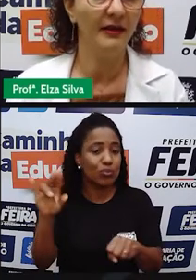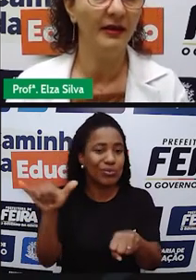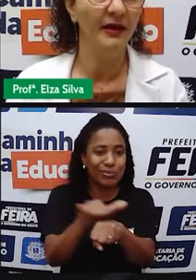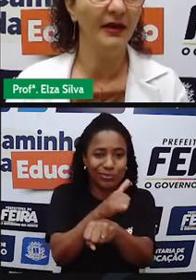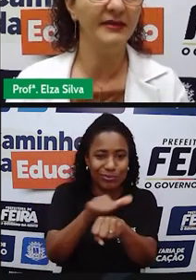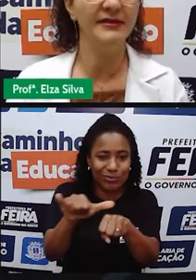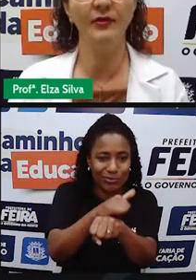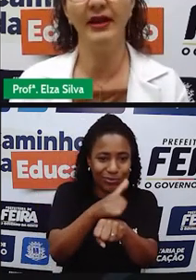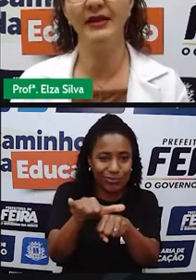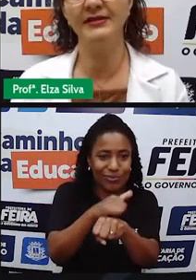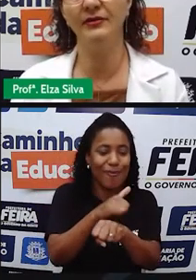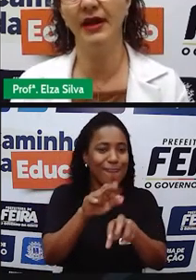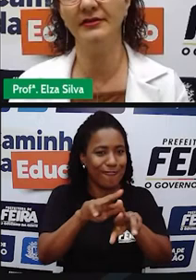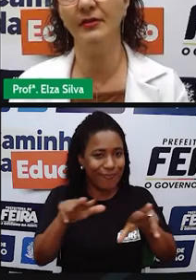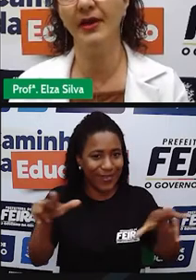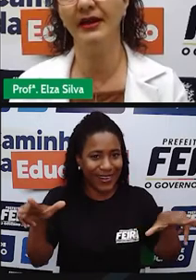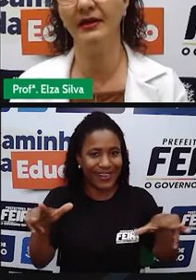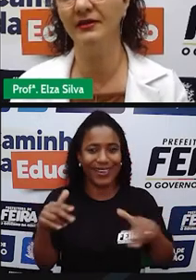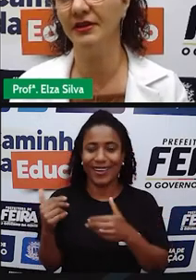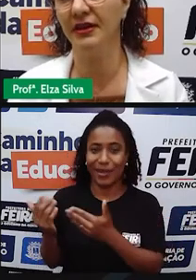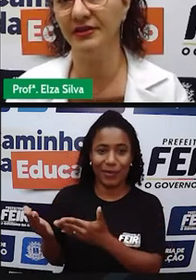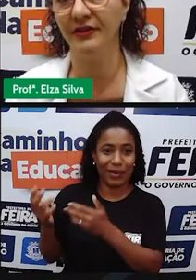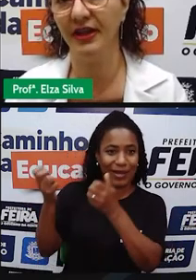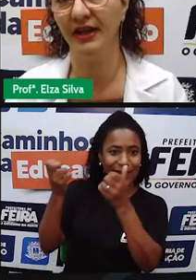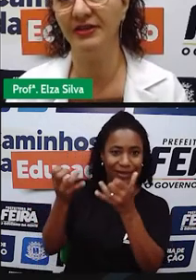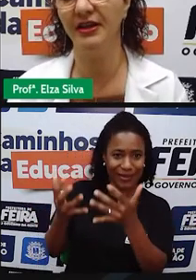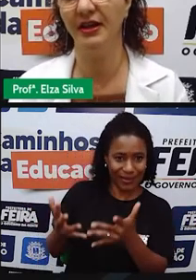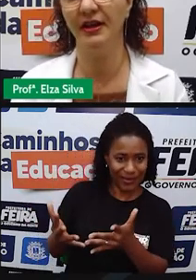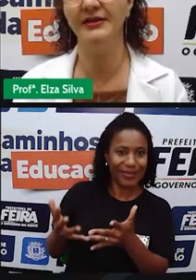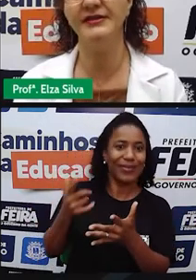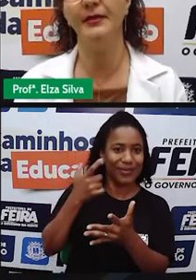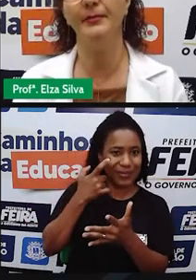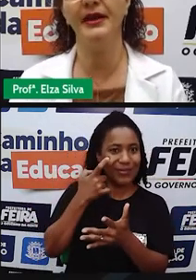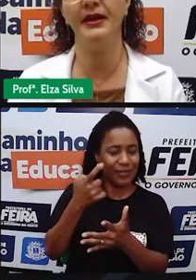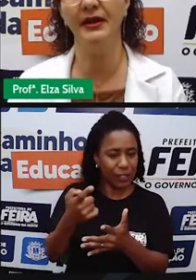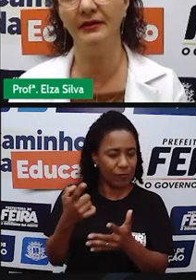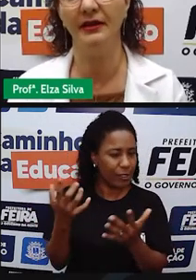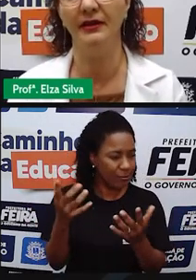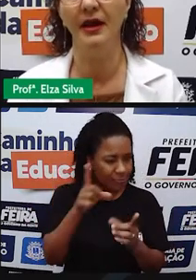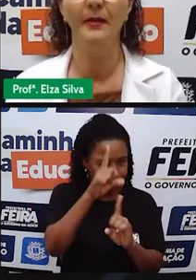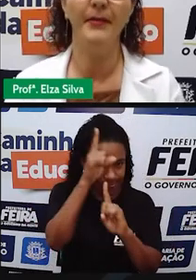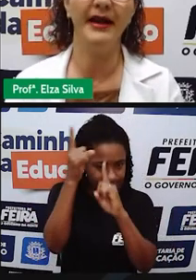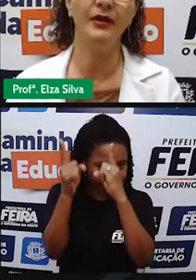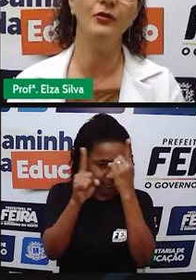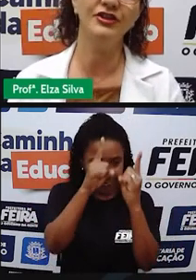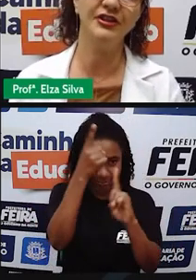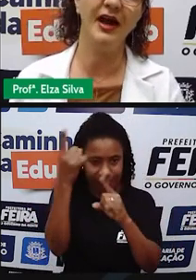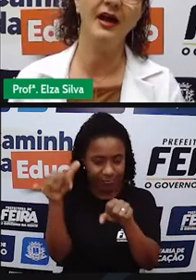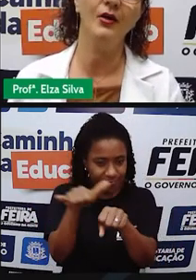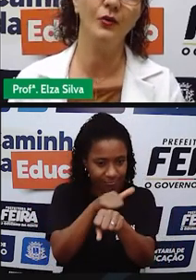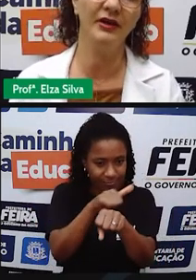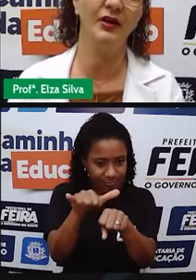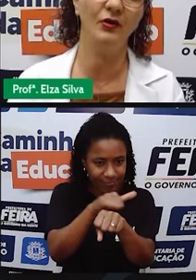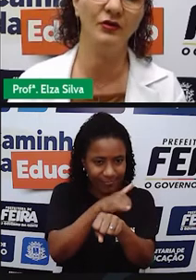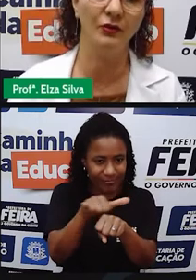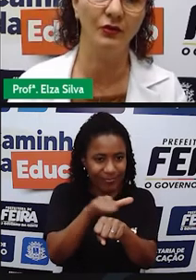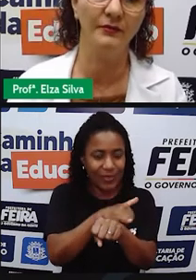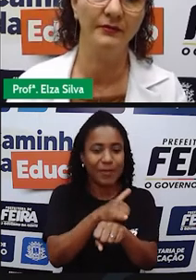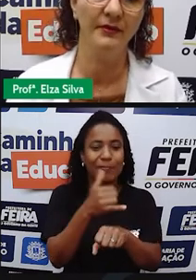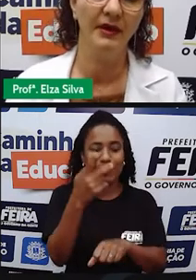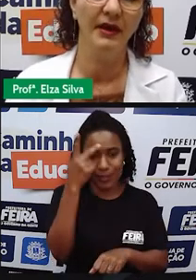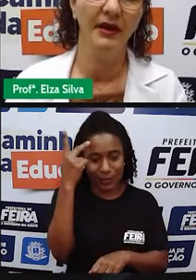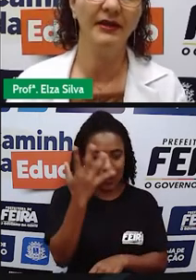Andrea, que estão relacionados a uma grande criatividade que eles empreendem para conquistar o